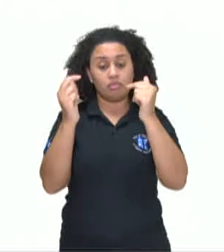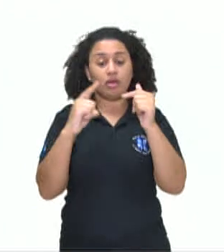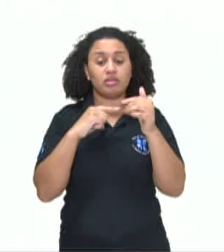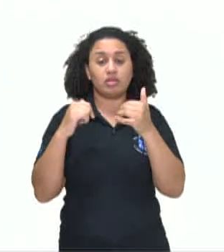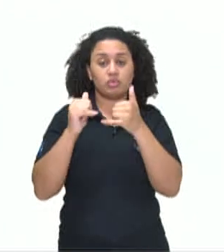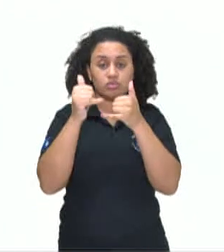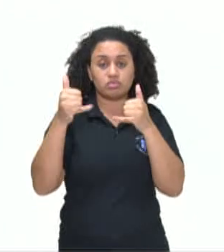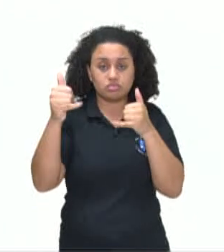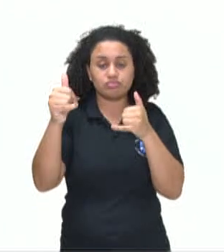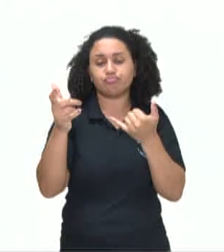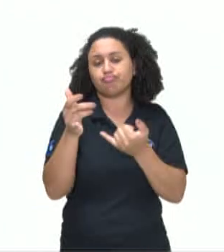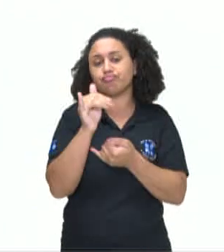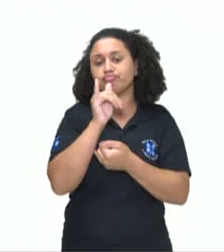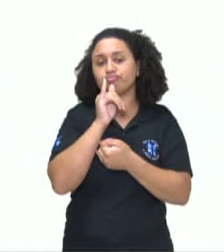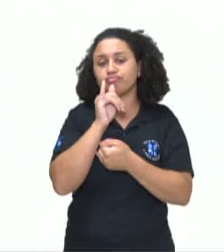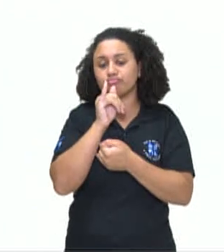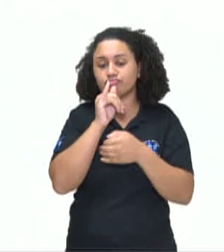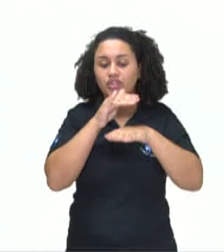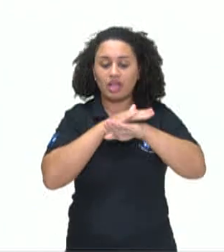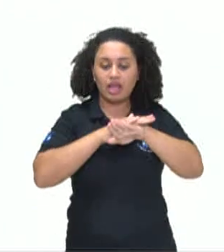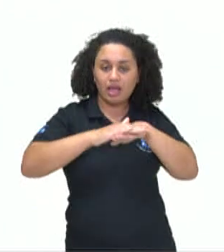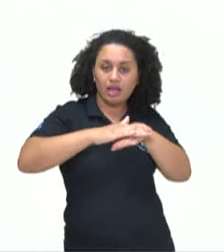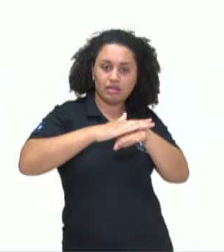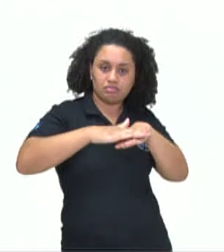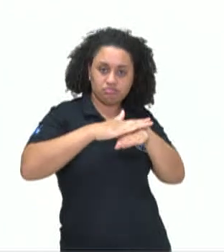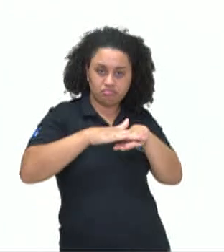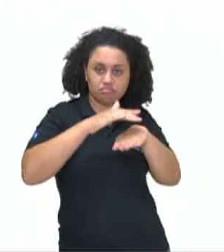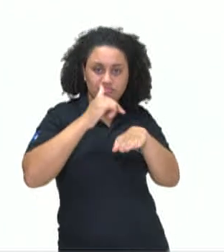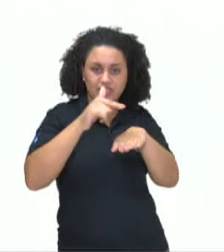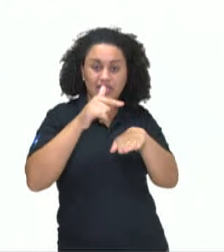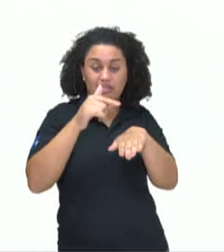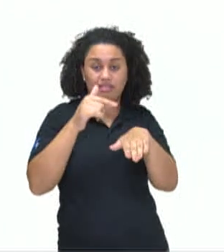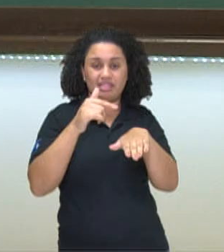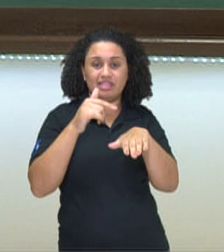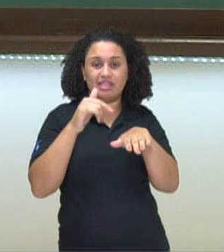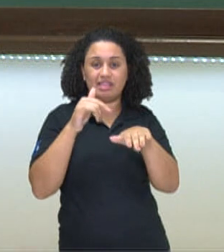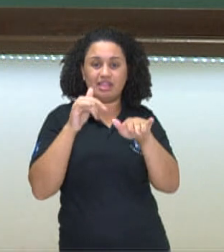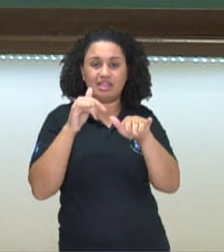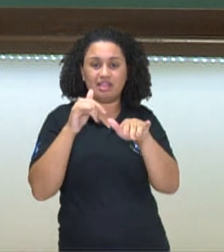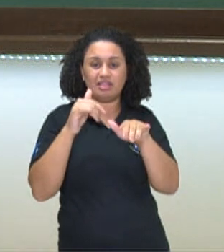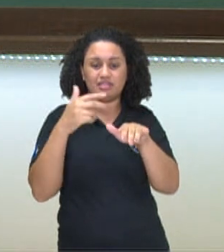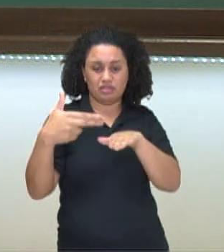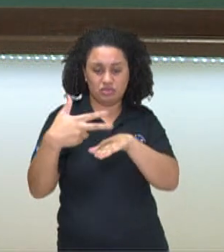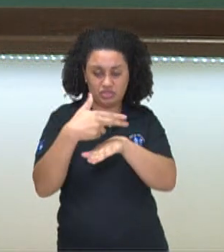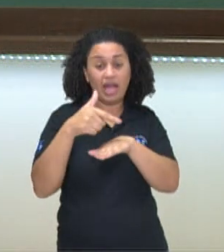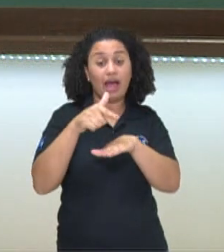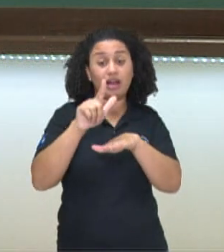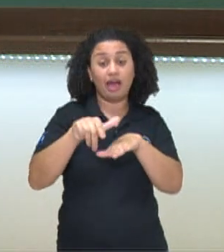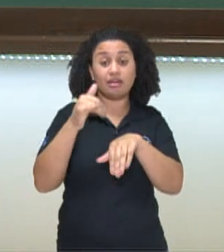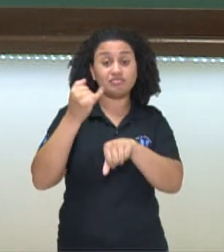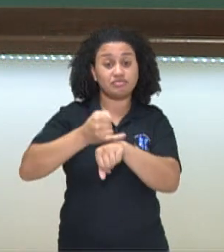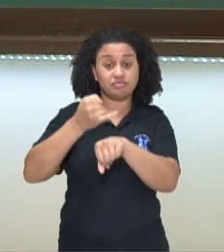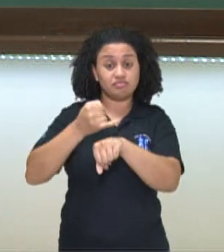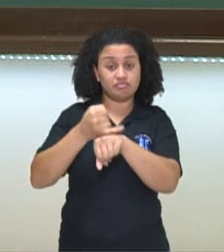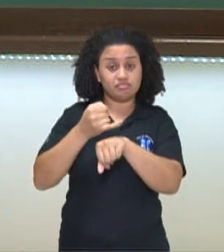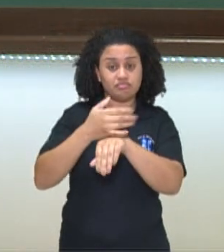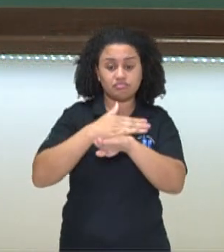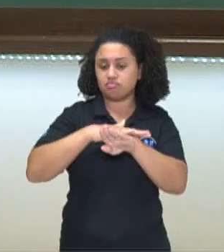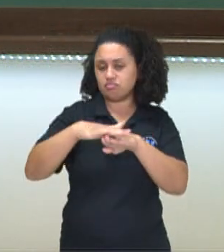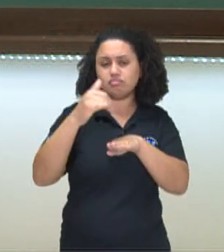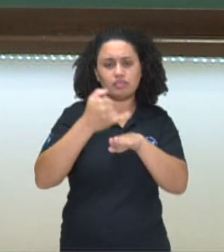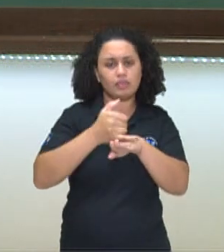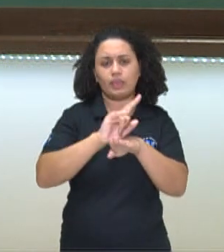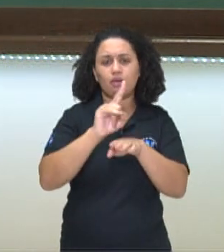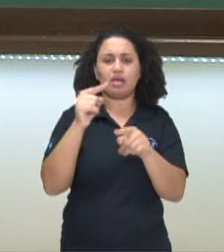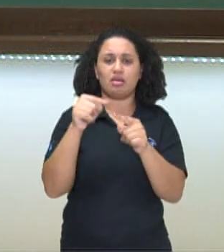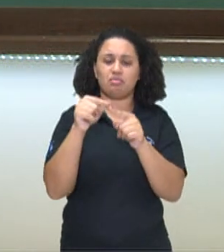condutor, por exemplo, a cama cirúrgica, que é metálica. A cama cirúrgica do hospital ela é metálica, e não é